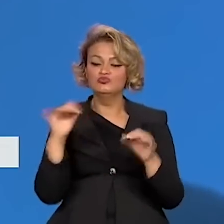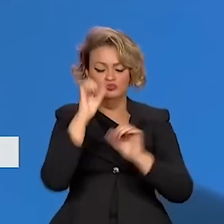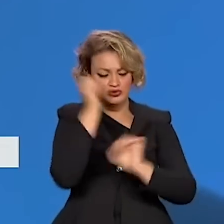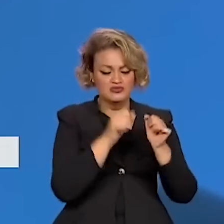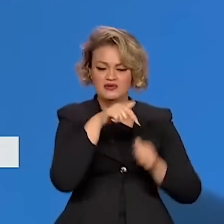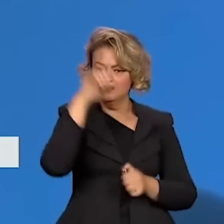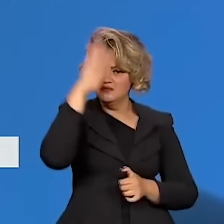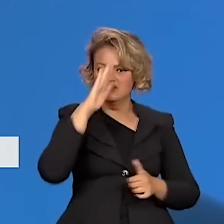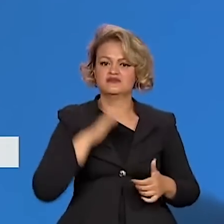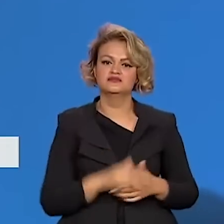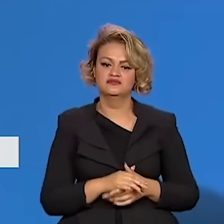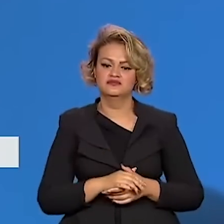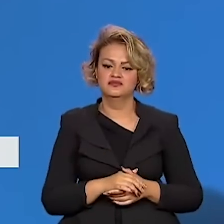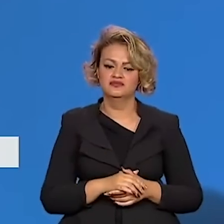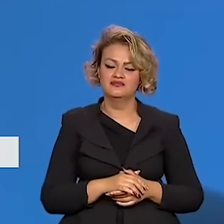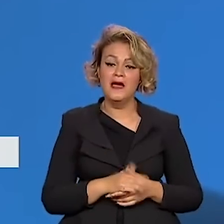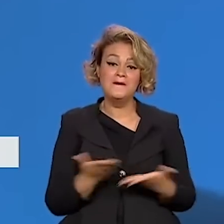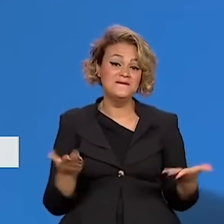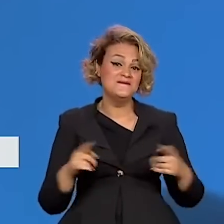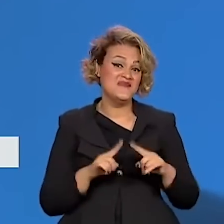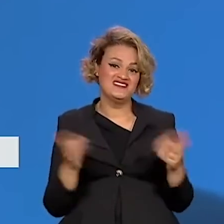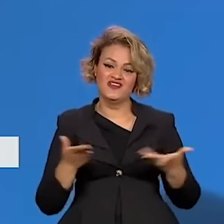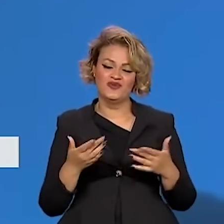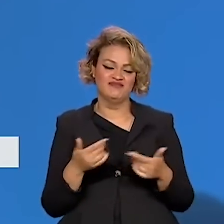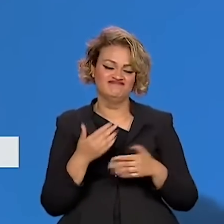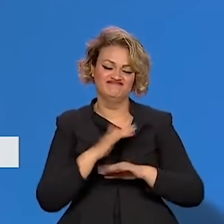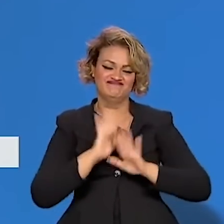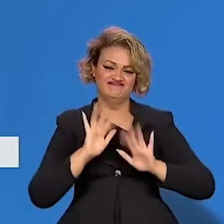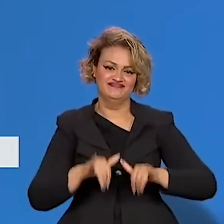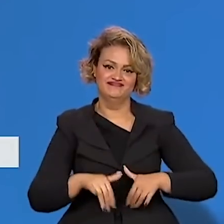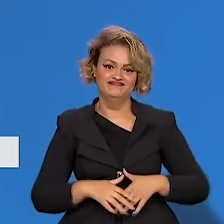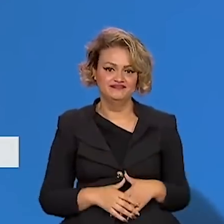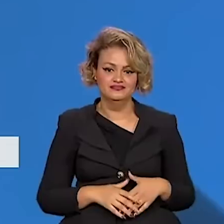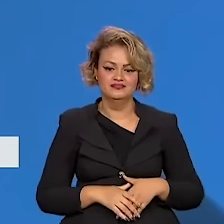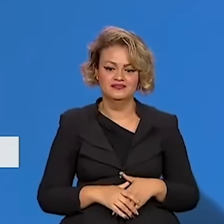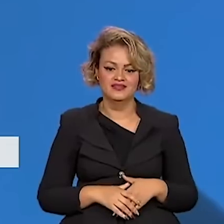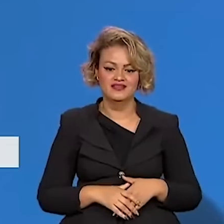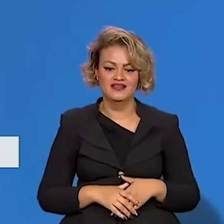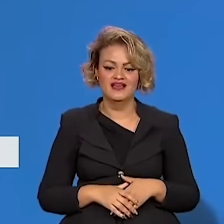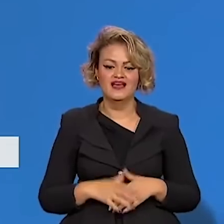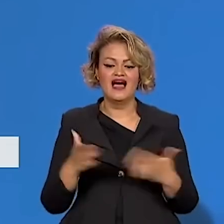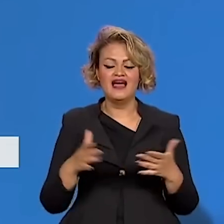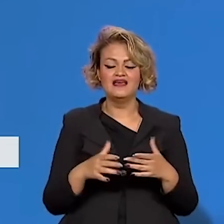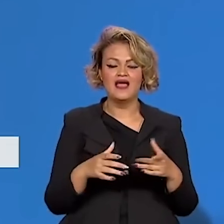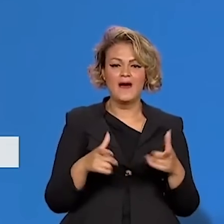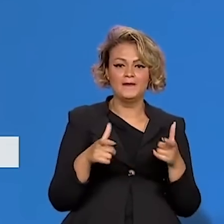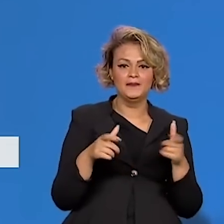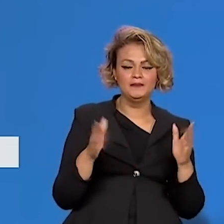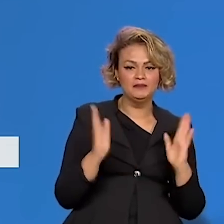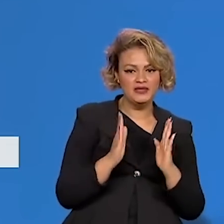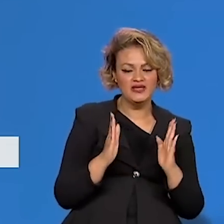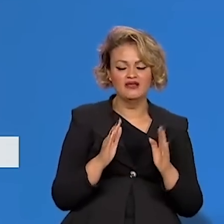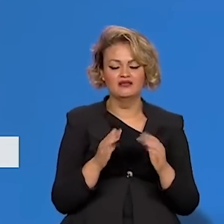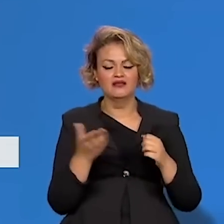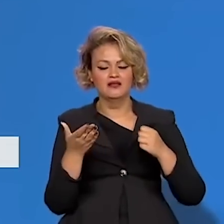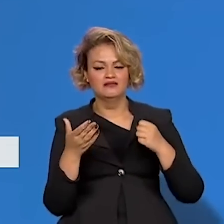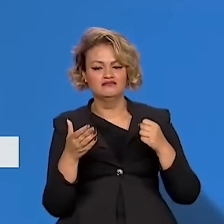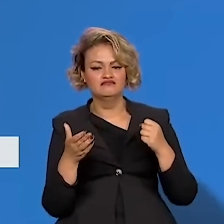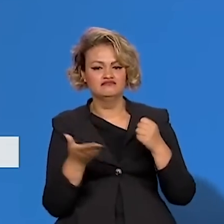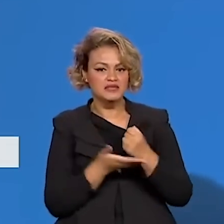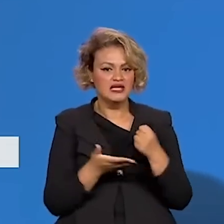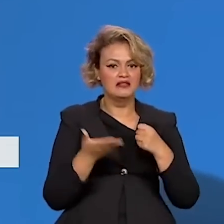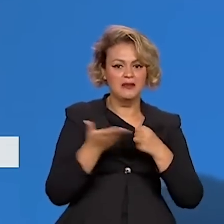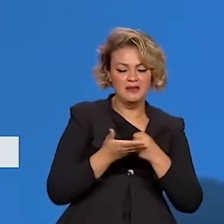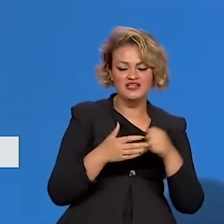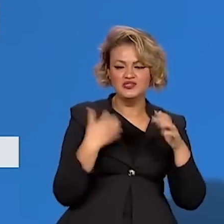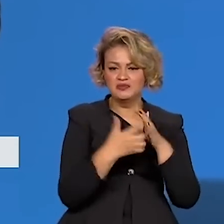no Brasil Isso acabou e acabando isso Acabou a pequena média empresa acabando isso